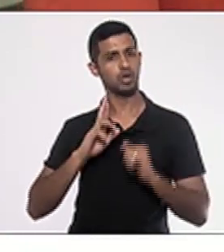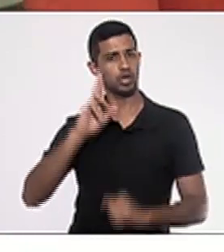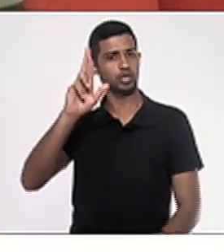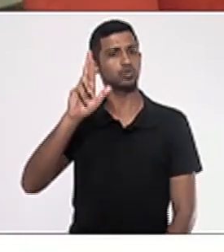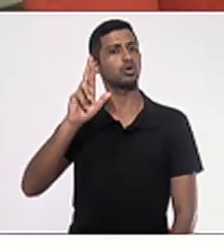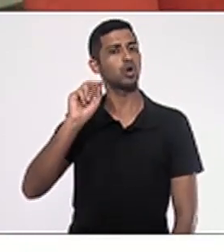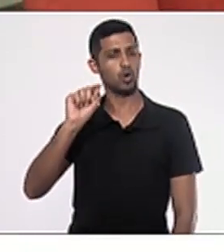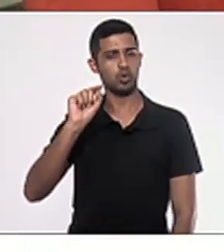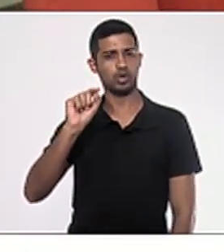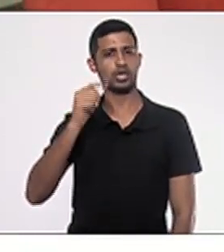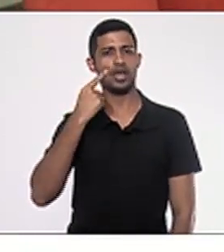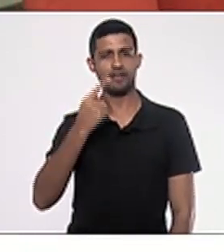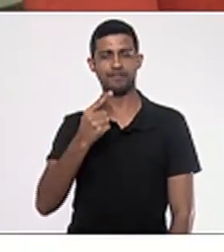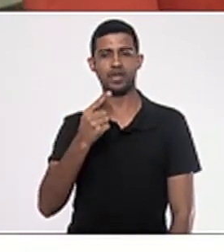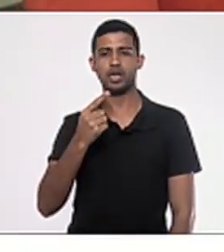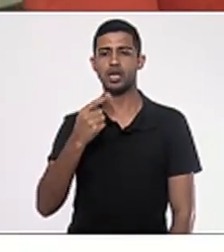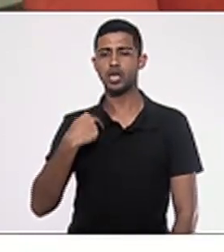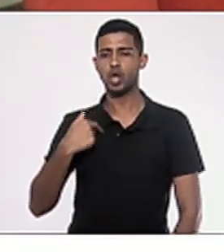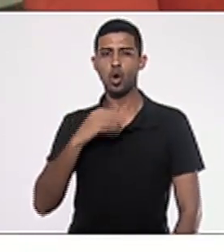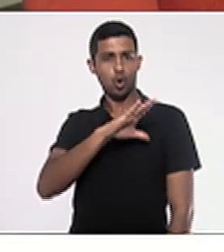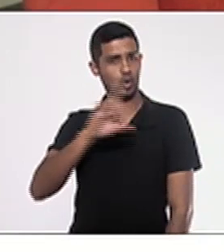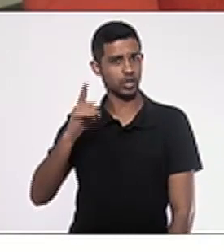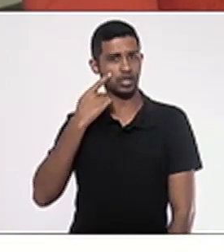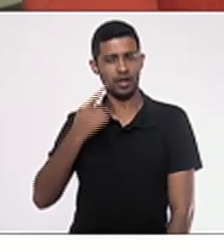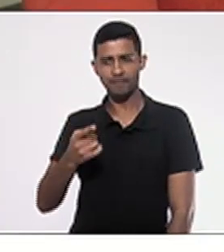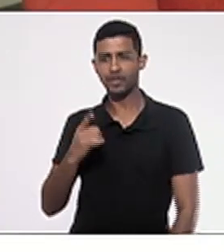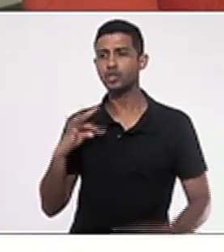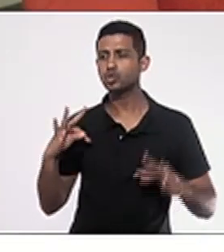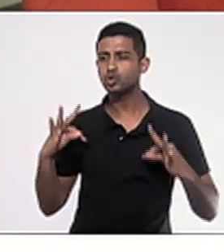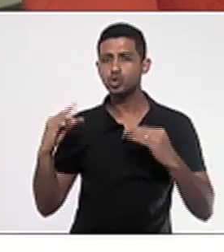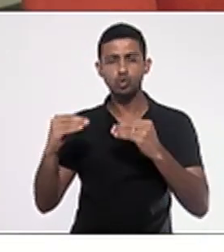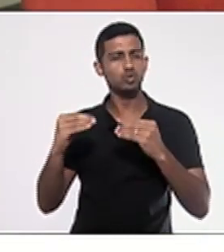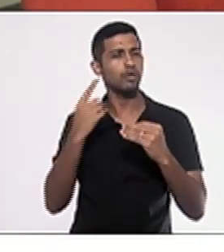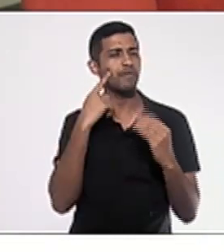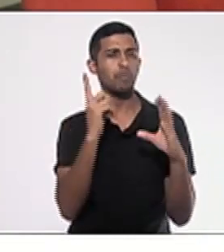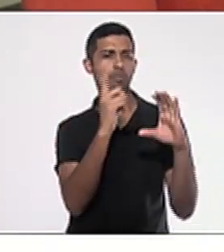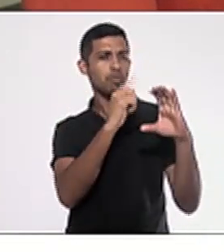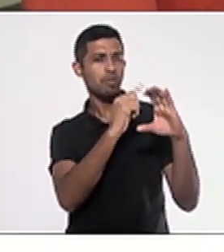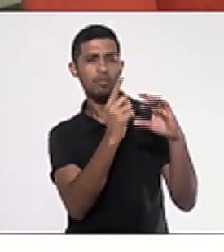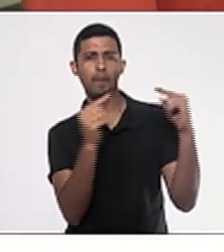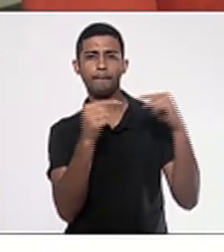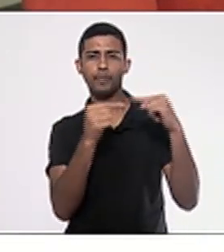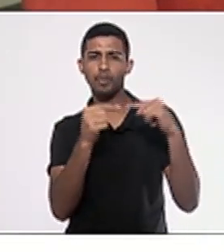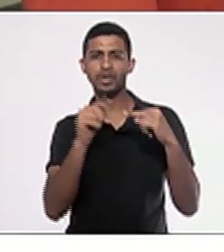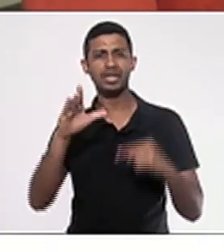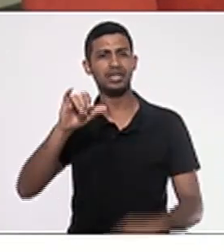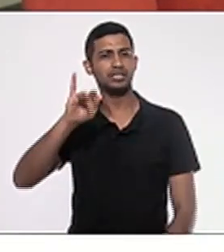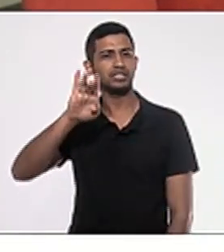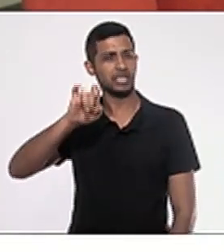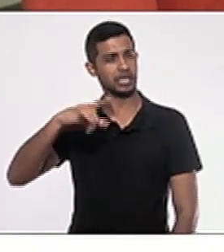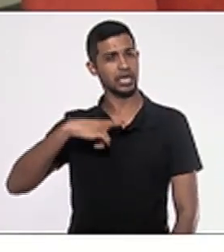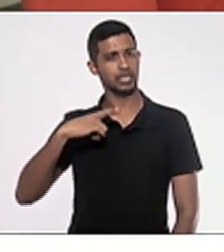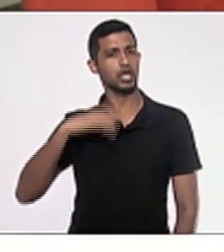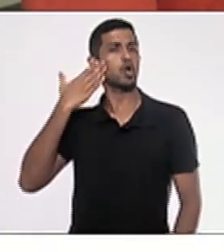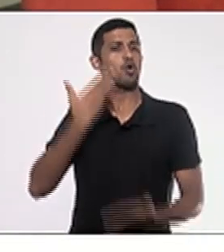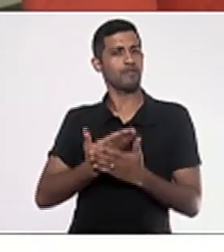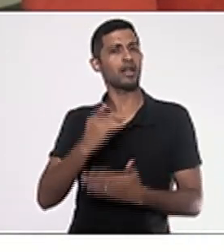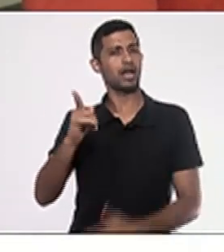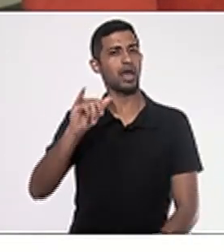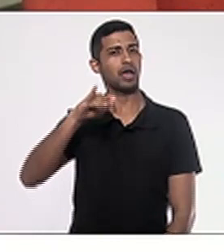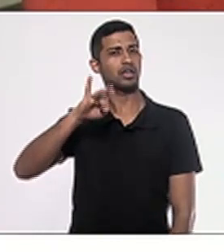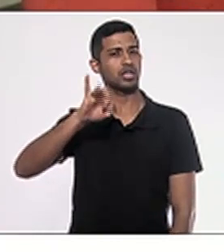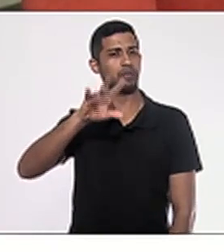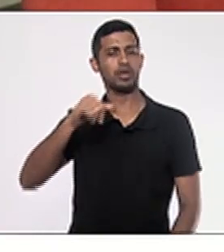uma coordenação do laboratório de medidores da SEDAI, que é um laboratório acreditado pelo Inmetro através da